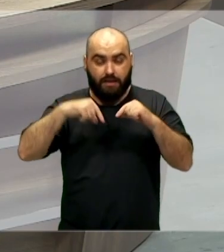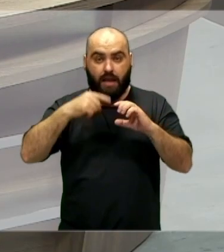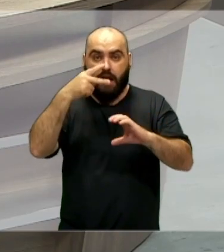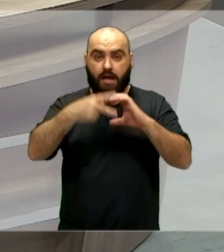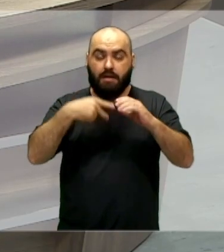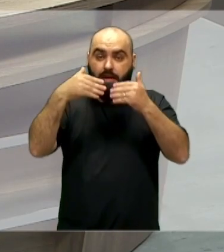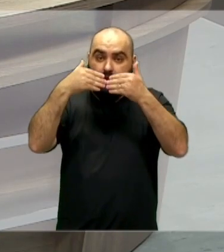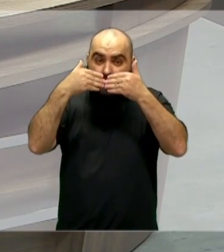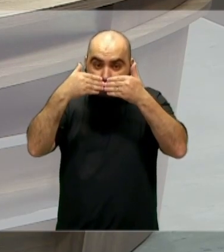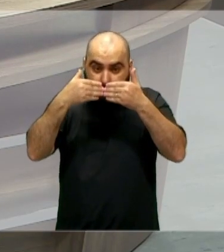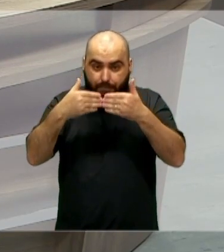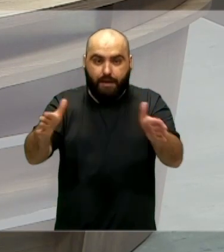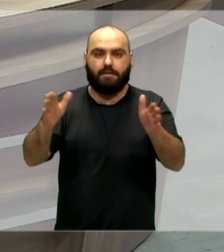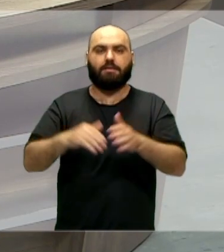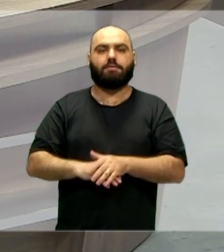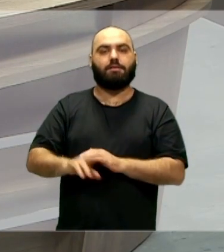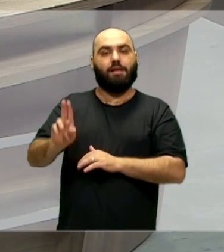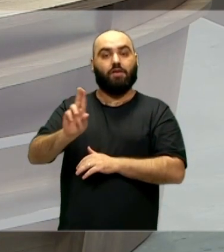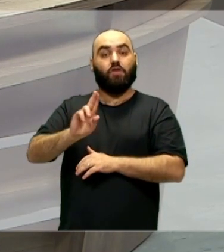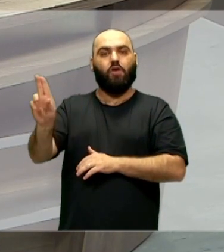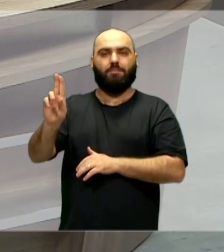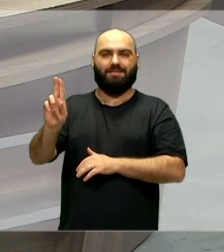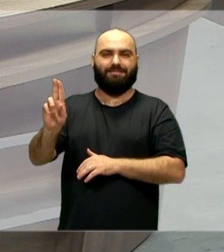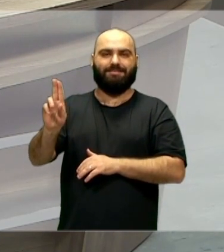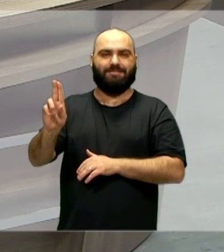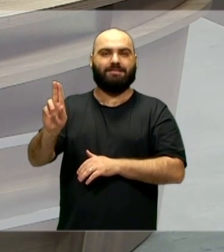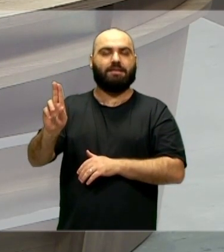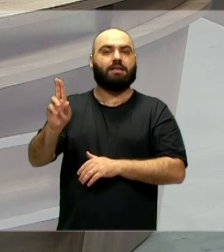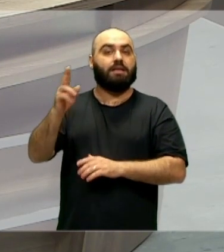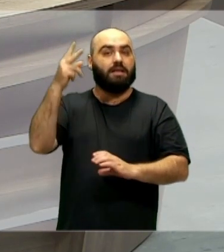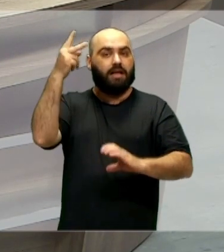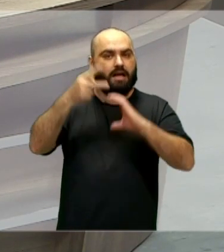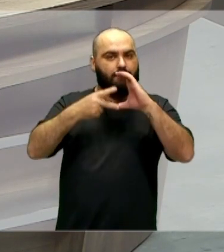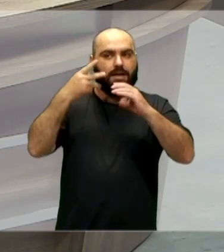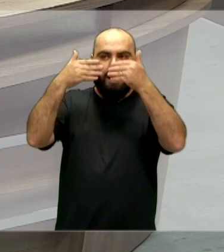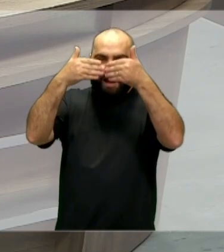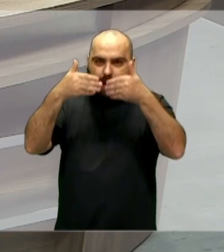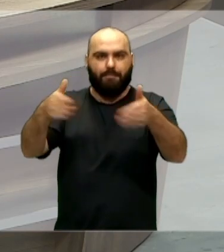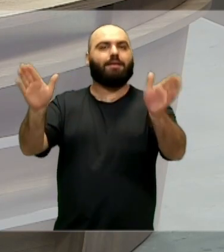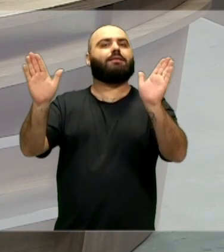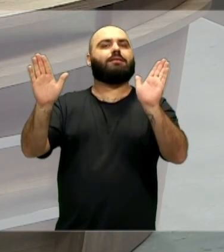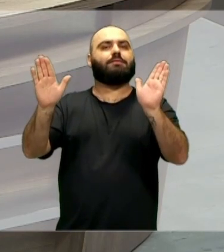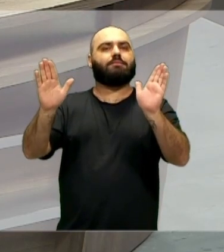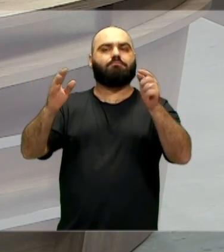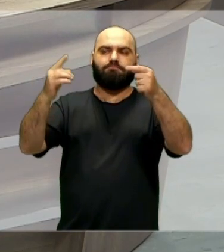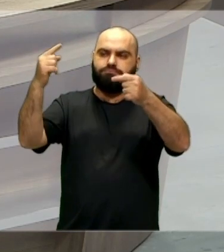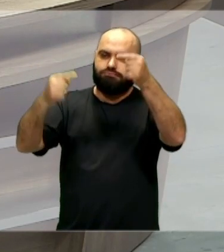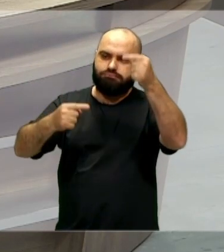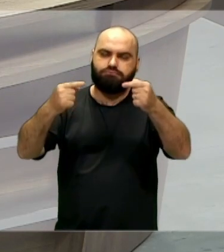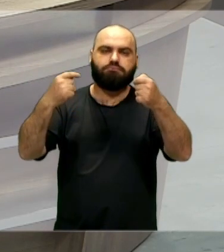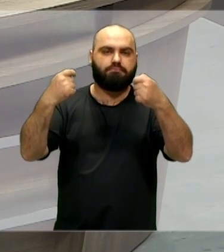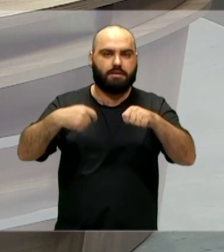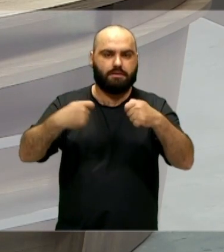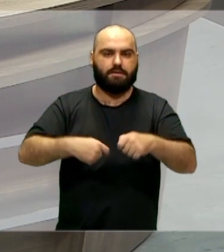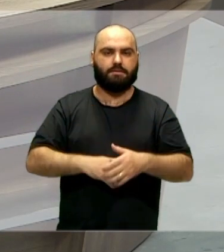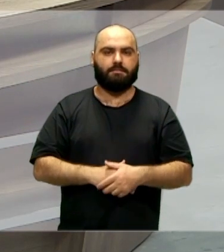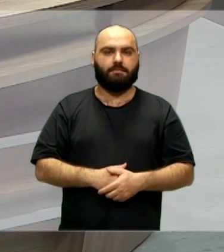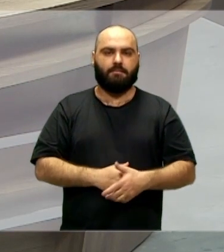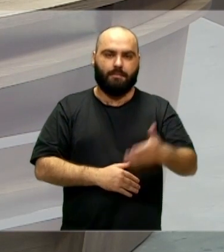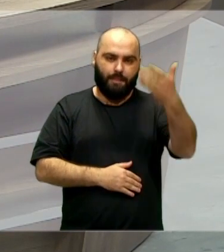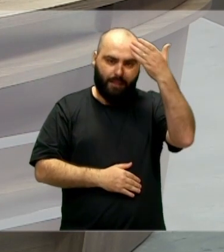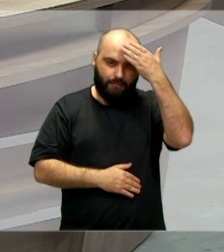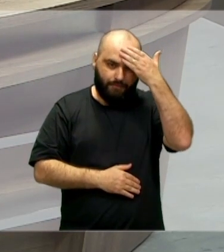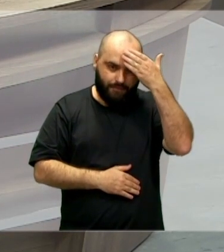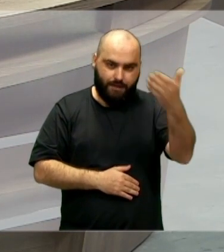está aberta. Esse é o nome do nosso programa e é uma realidade, para nós discutirmos aquilo que precisa ser discutido. Muito obrigada